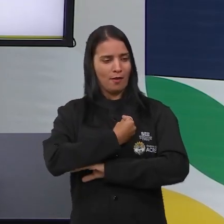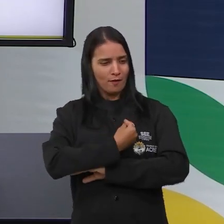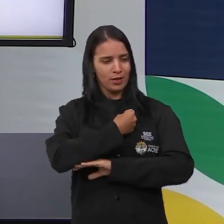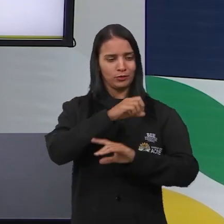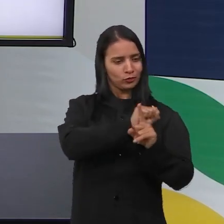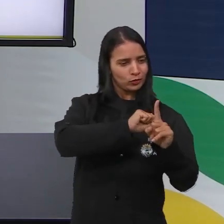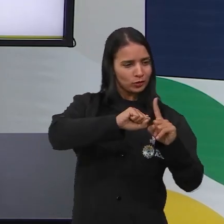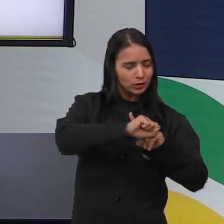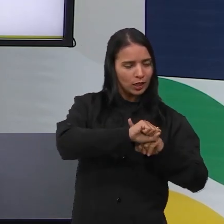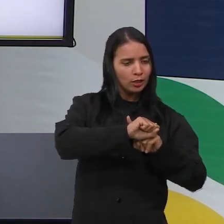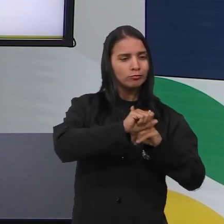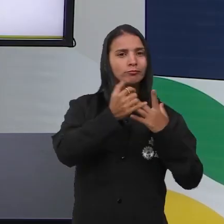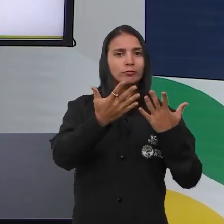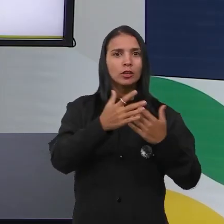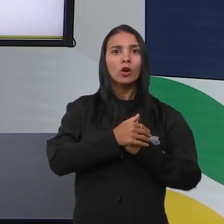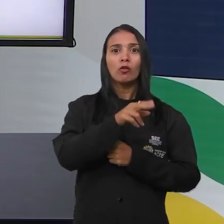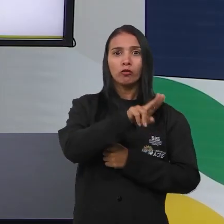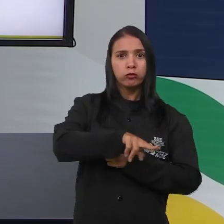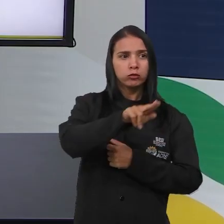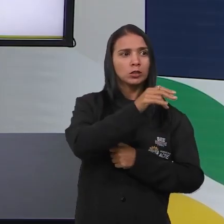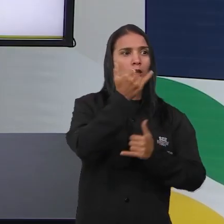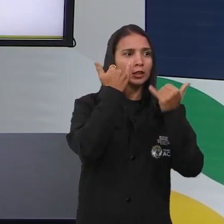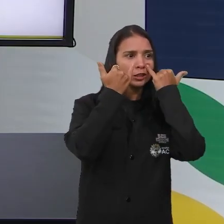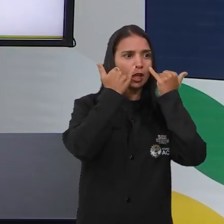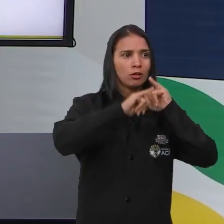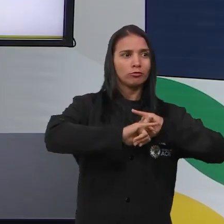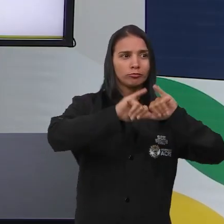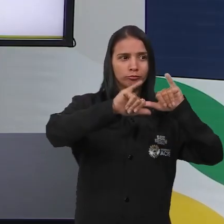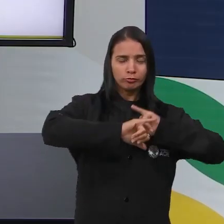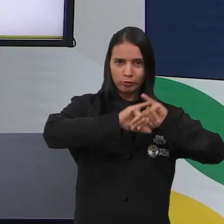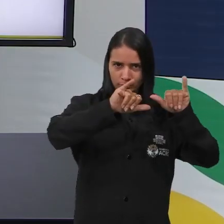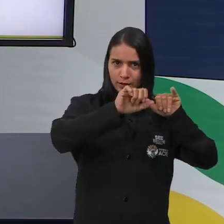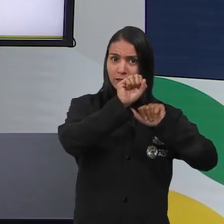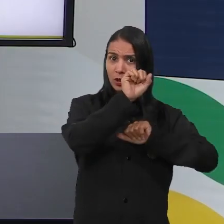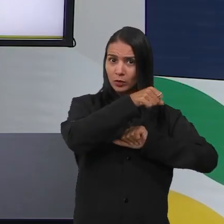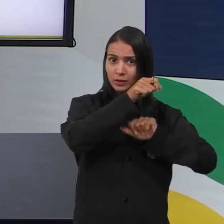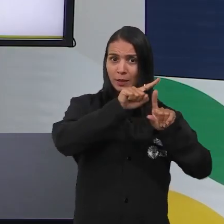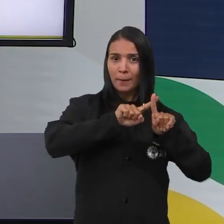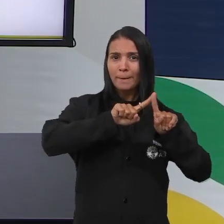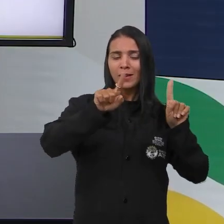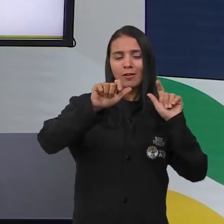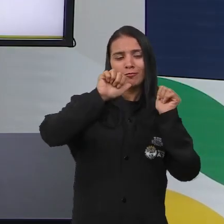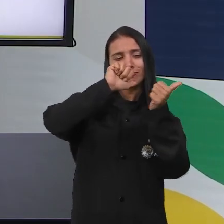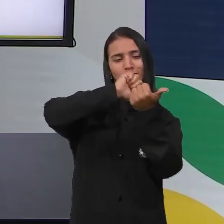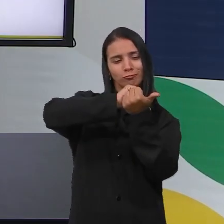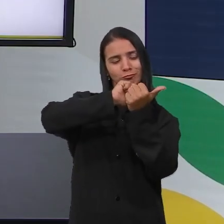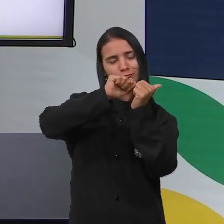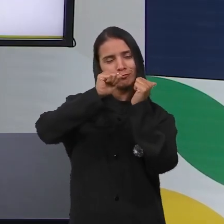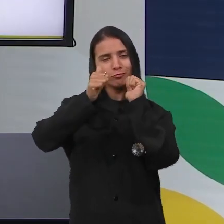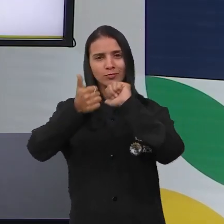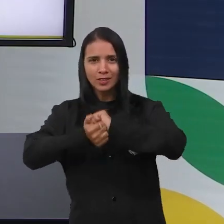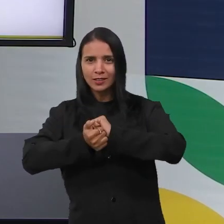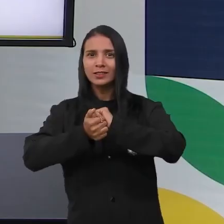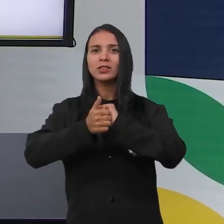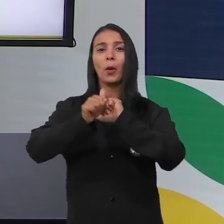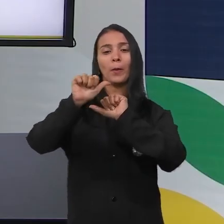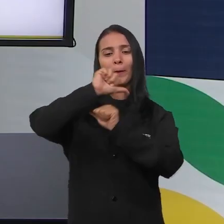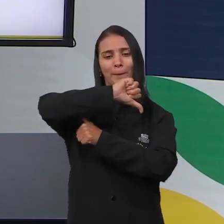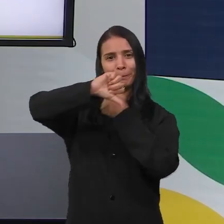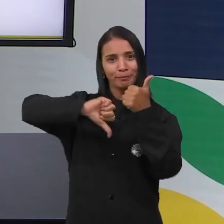usar informação, notícia, o jornal, só que de uma outra forma, a transmídia, né, aquela